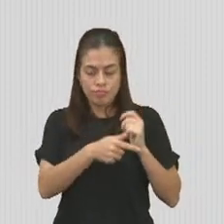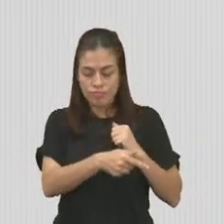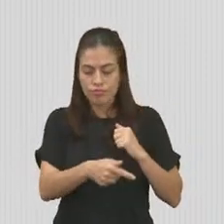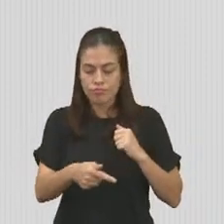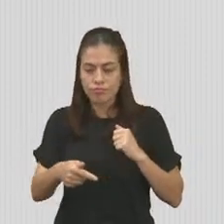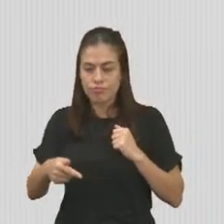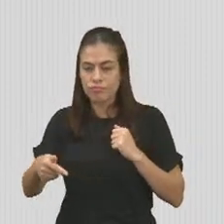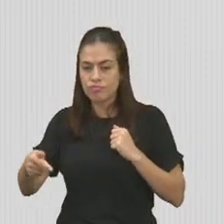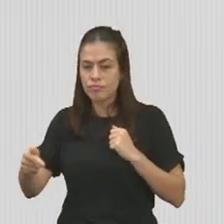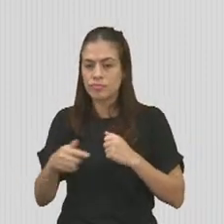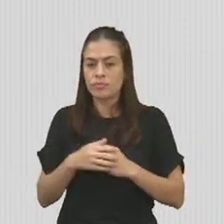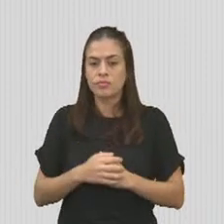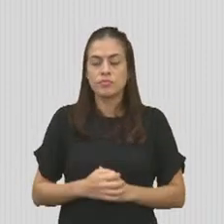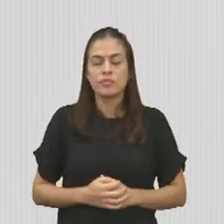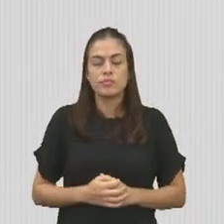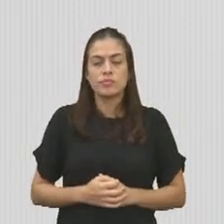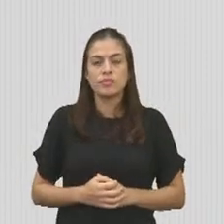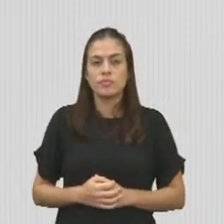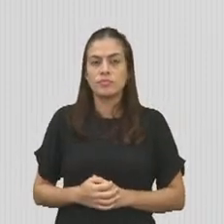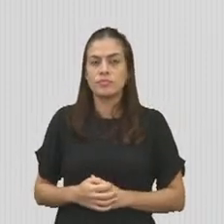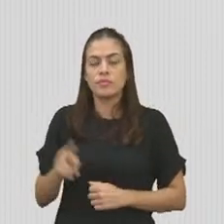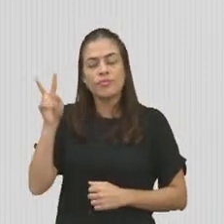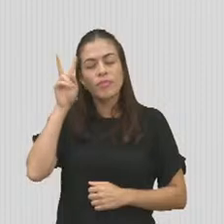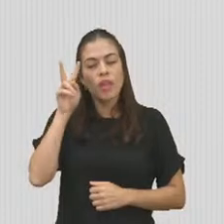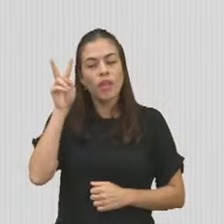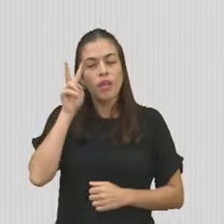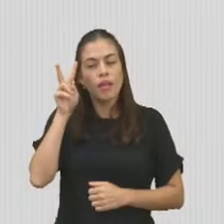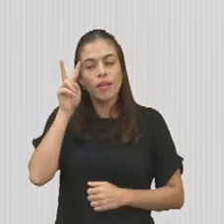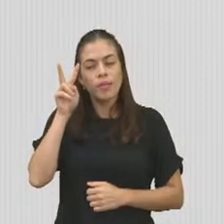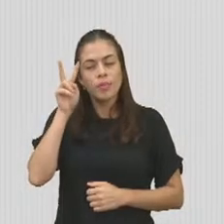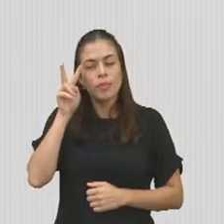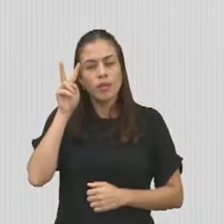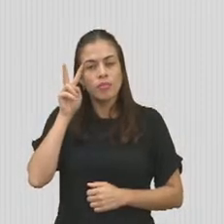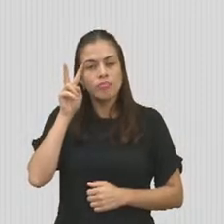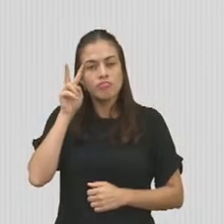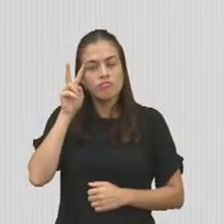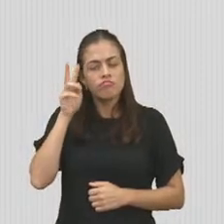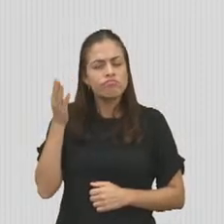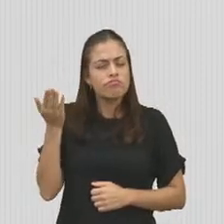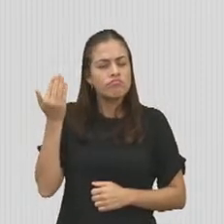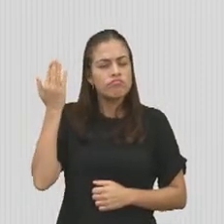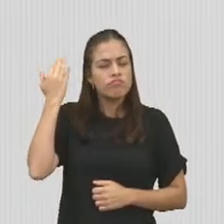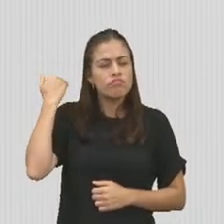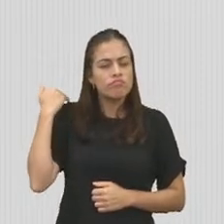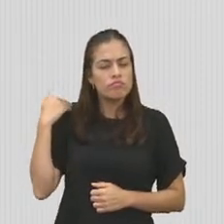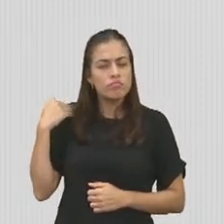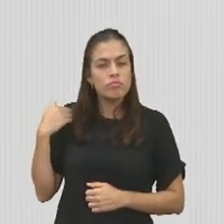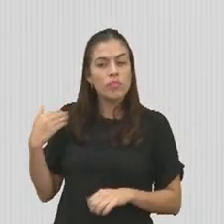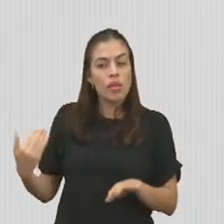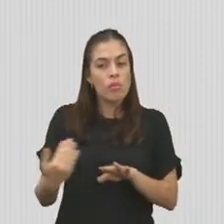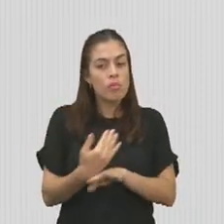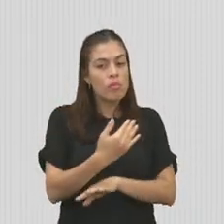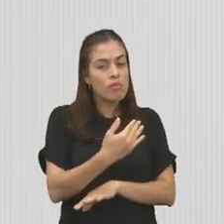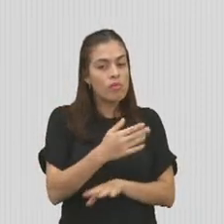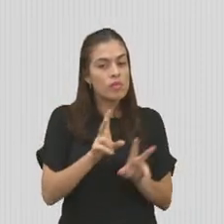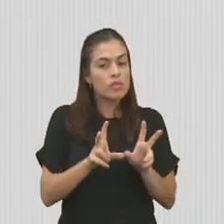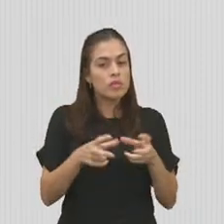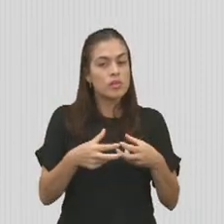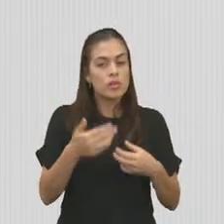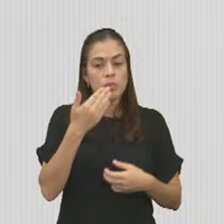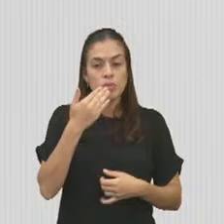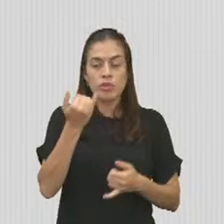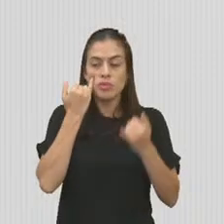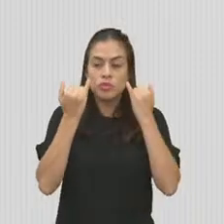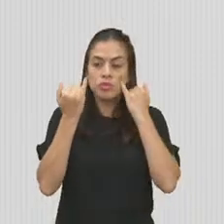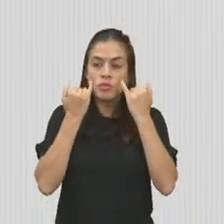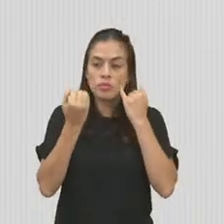semana, a gente relembra que não faz muito tempo foi aprovado aqui por essa casa o pedido de